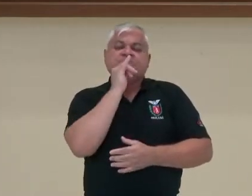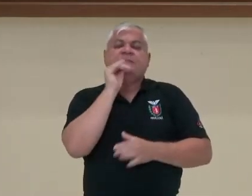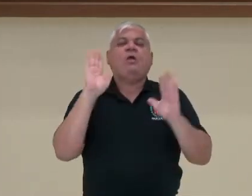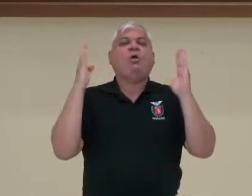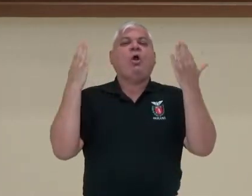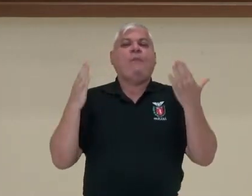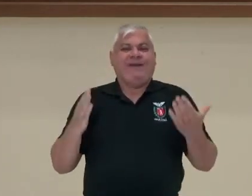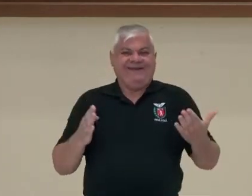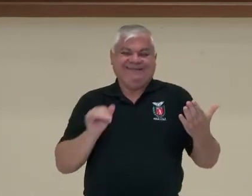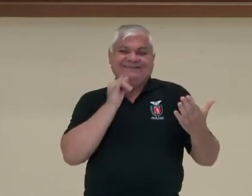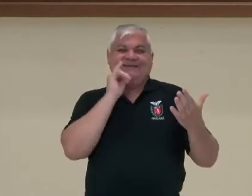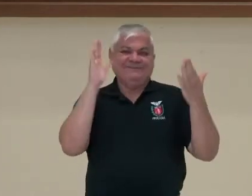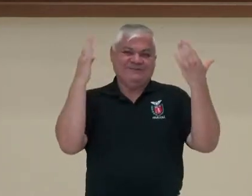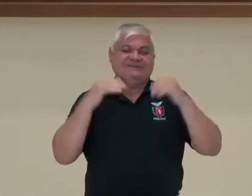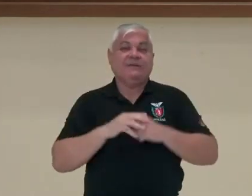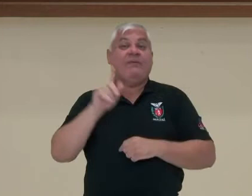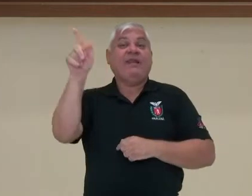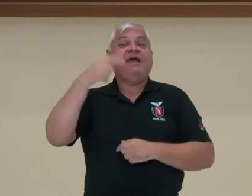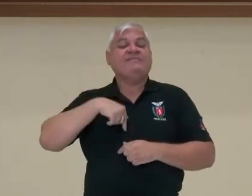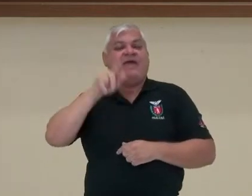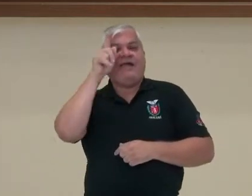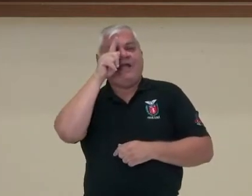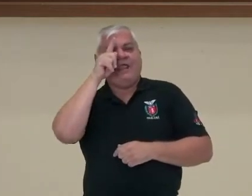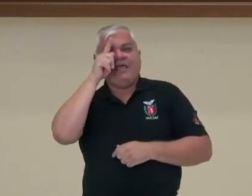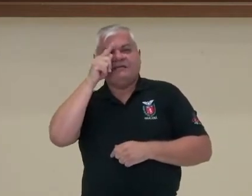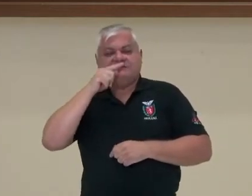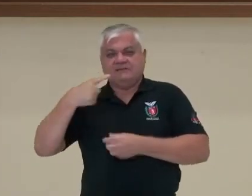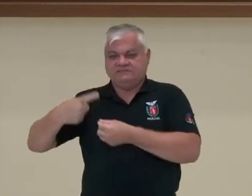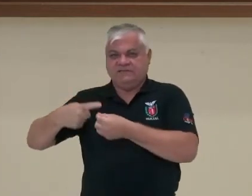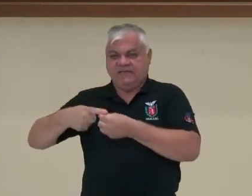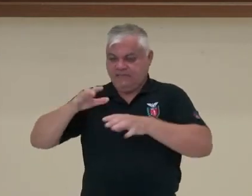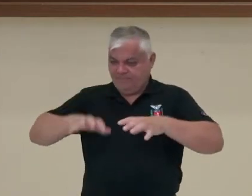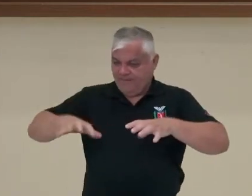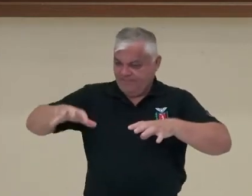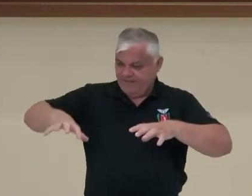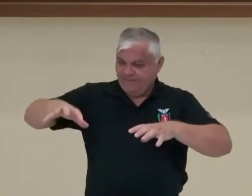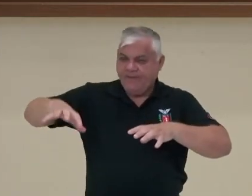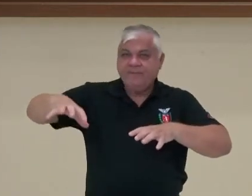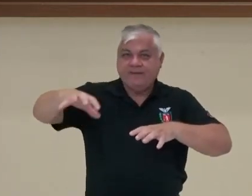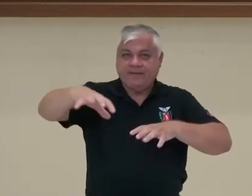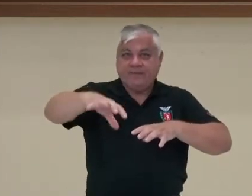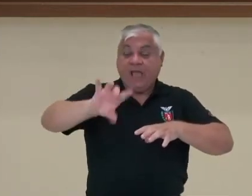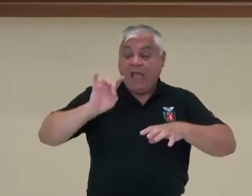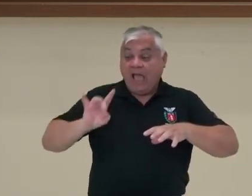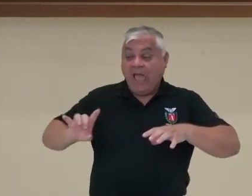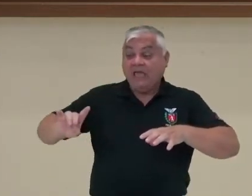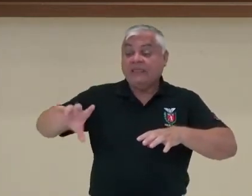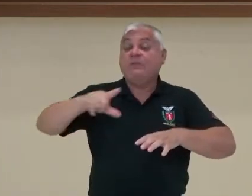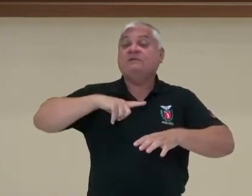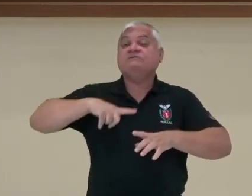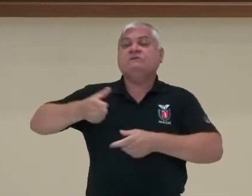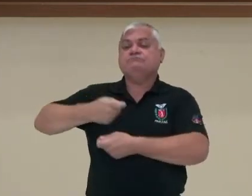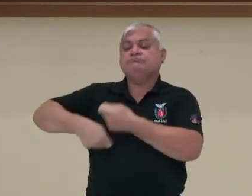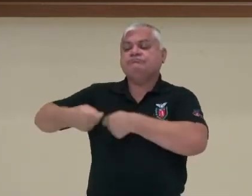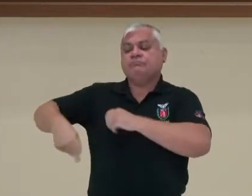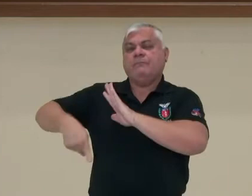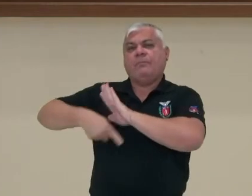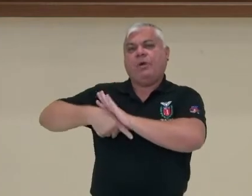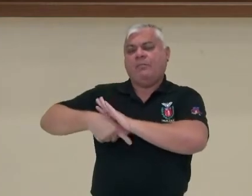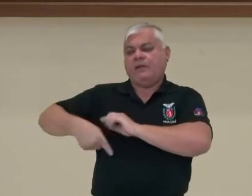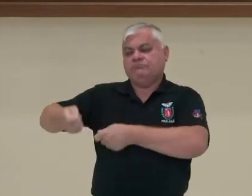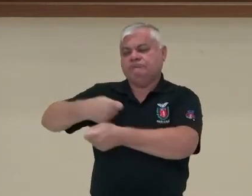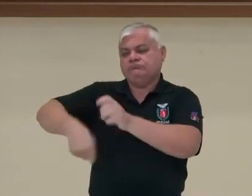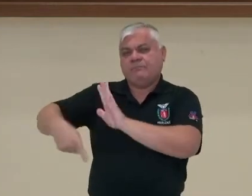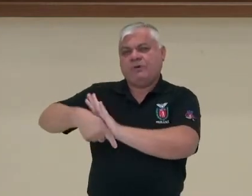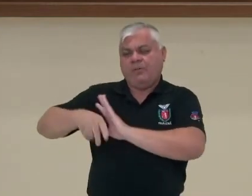as cidades-estados gregas. Então eram várias cidades autônomas de forma administrativa, né? E aqui nós temos a